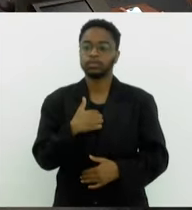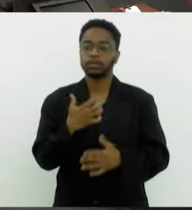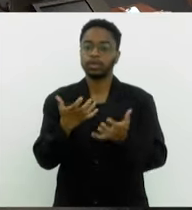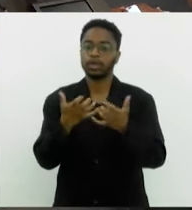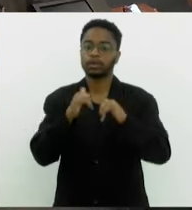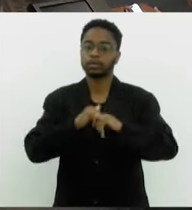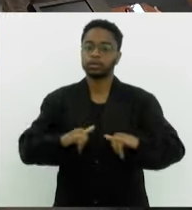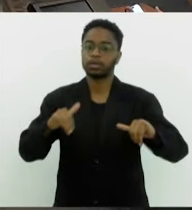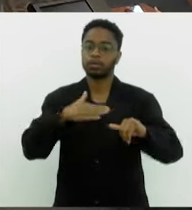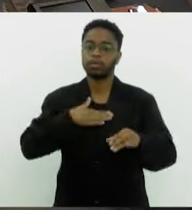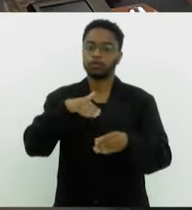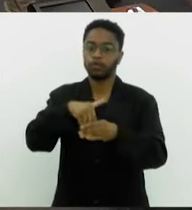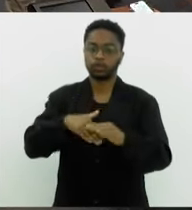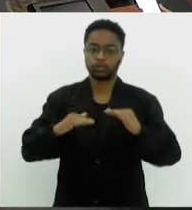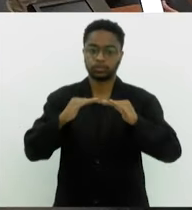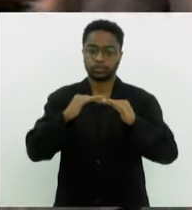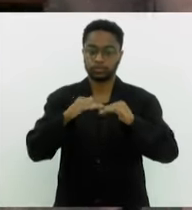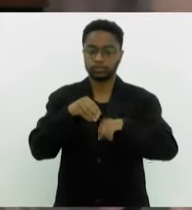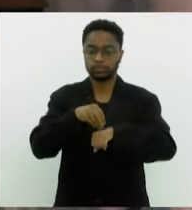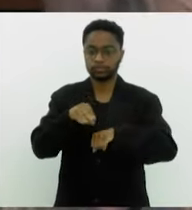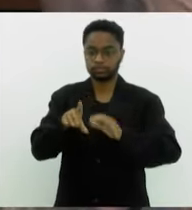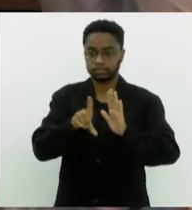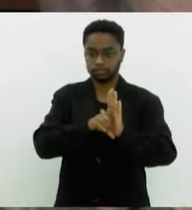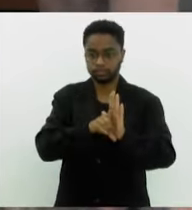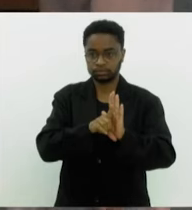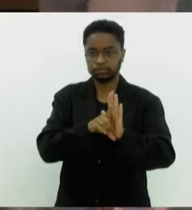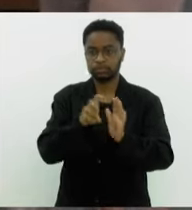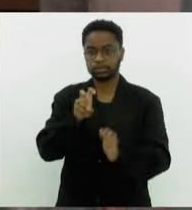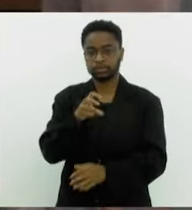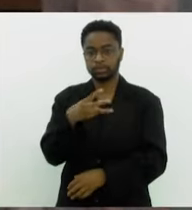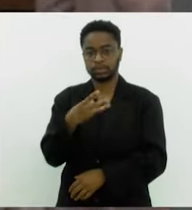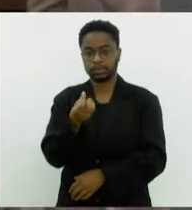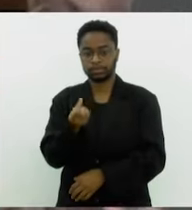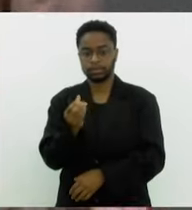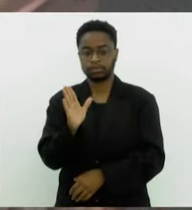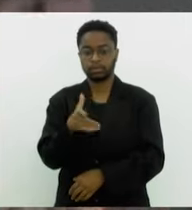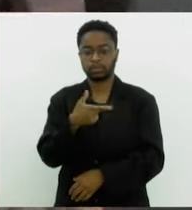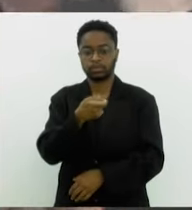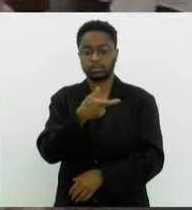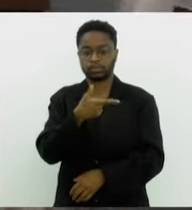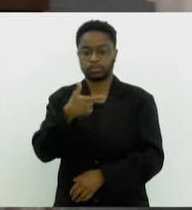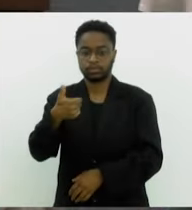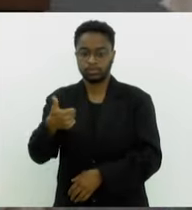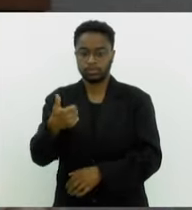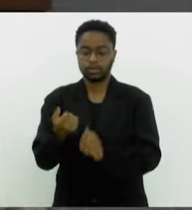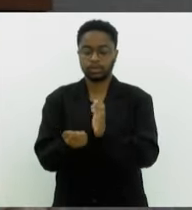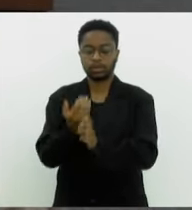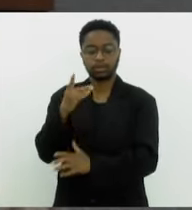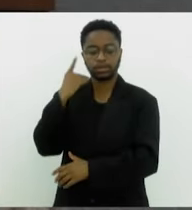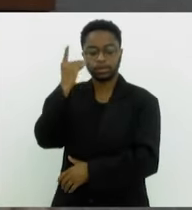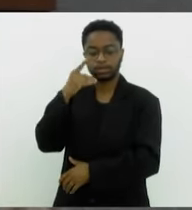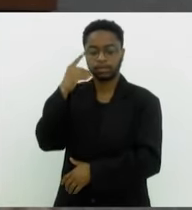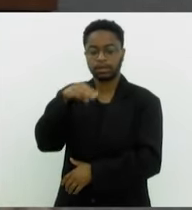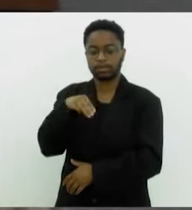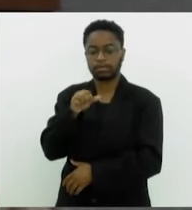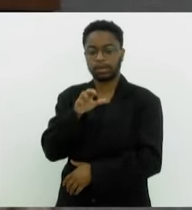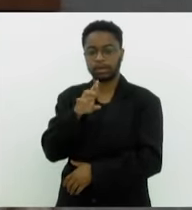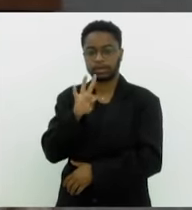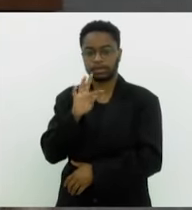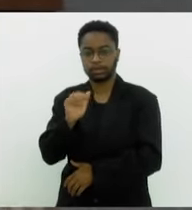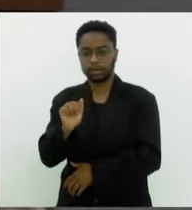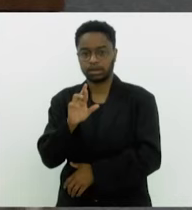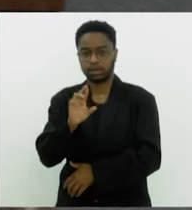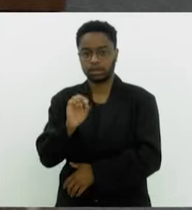voto favorável a essa indicação legislativa 536/2021, de autoria da deputada Marta Rocha, para